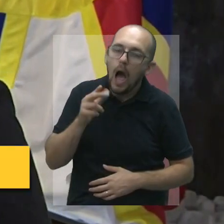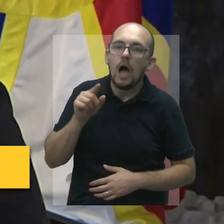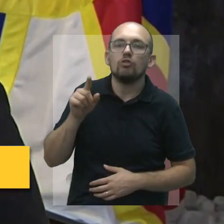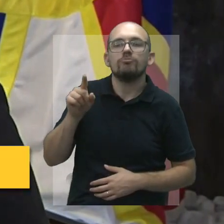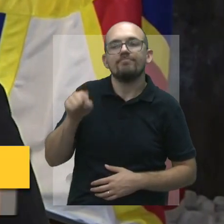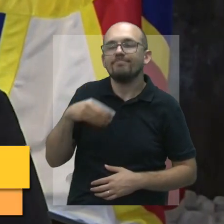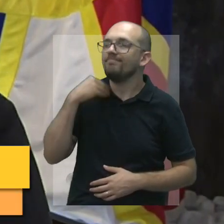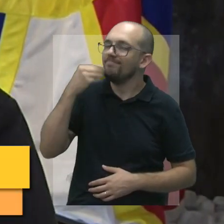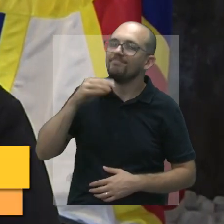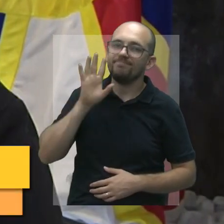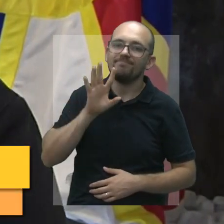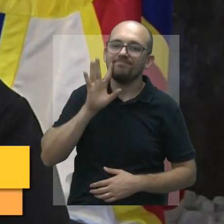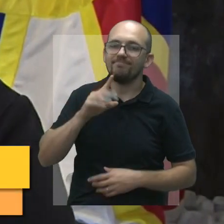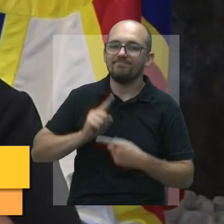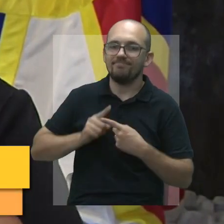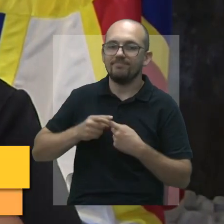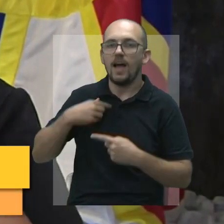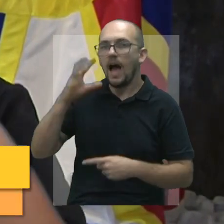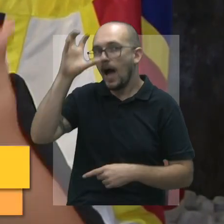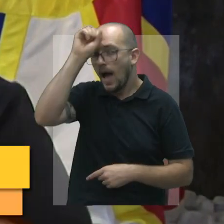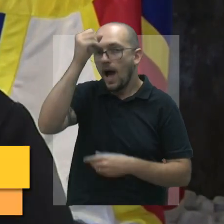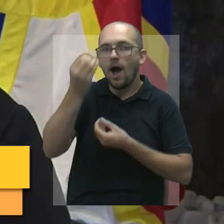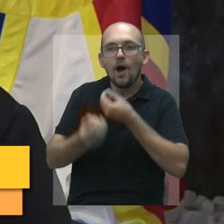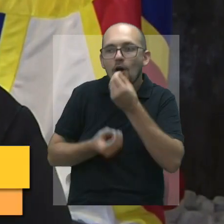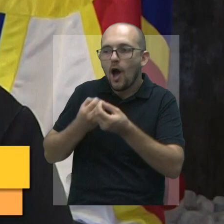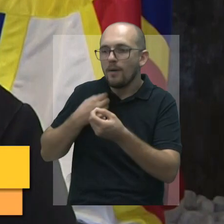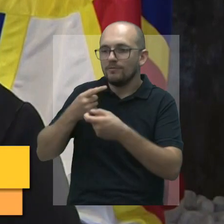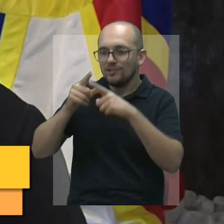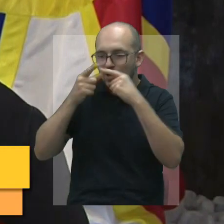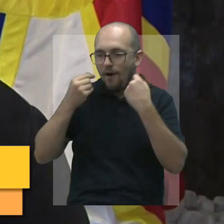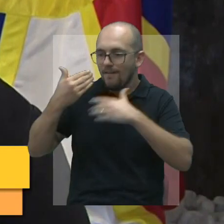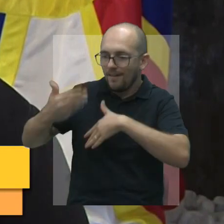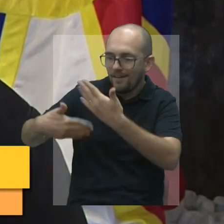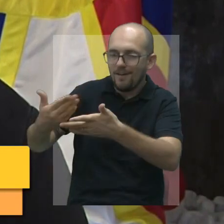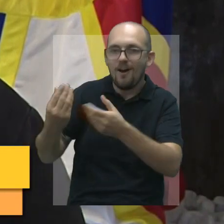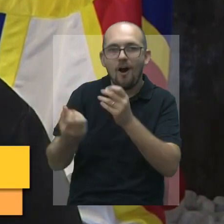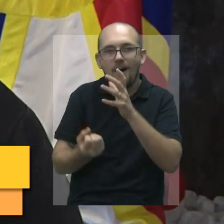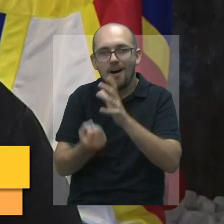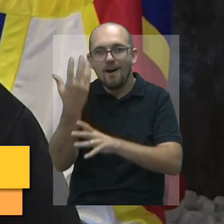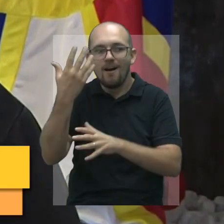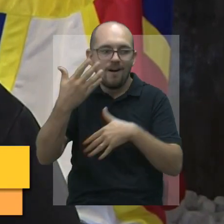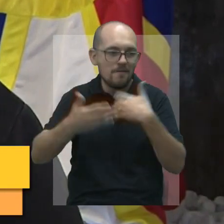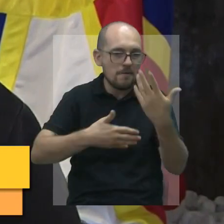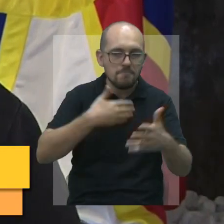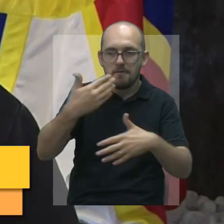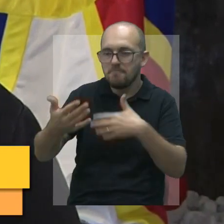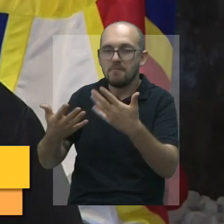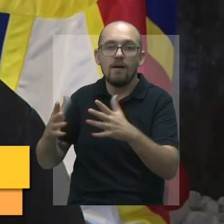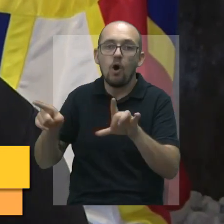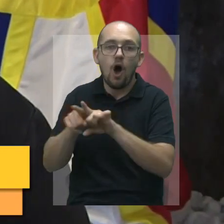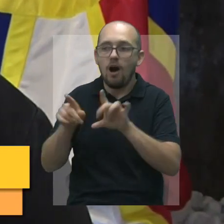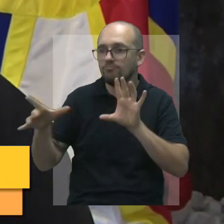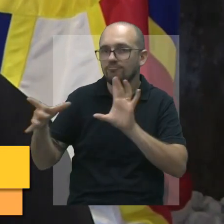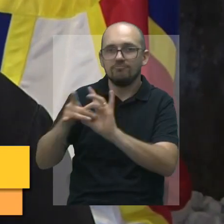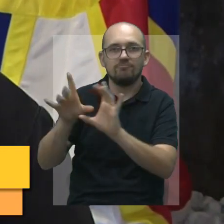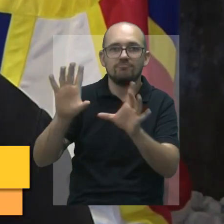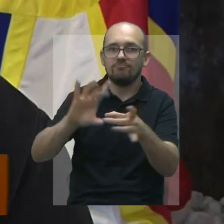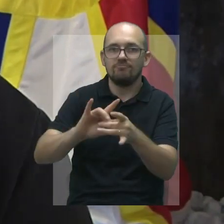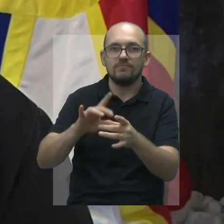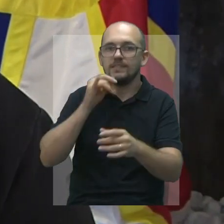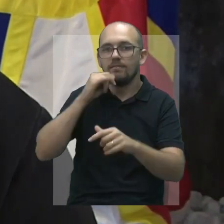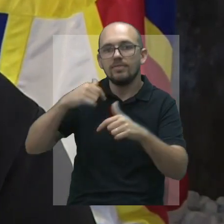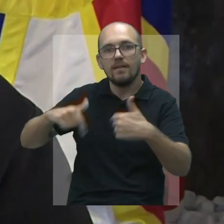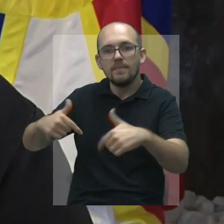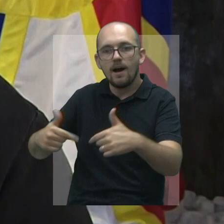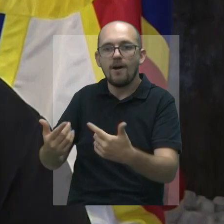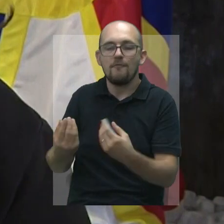boa, porque a gente aprende como que a cidade funciona, como é um conjunto, né? Então a gente aprende como funcionam as atividades,